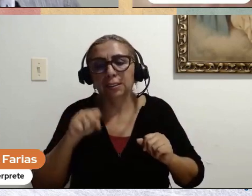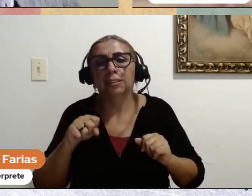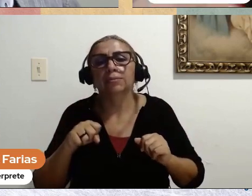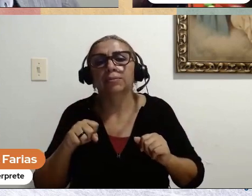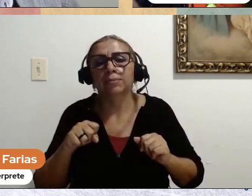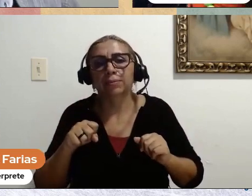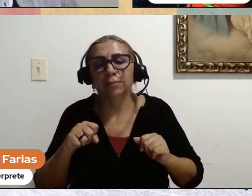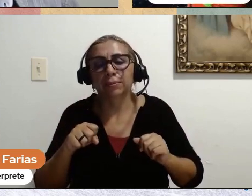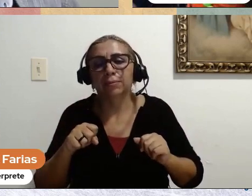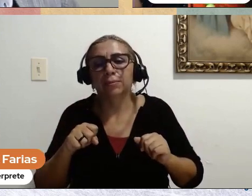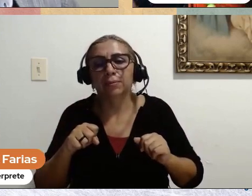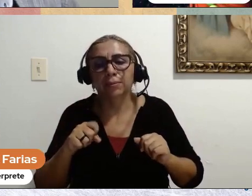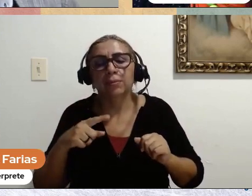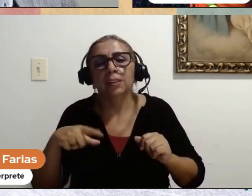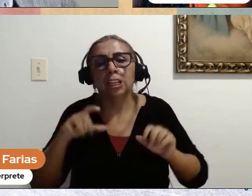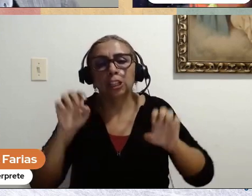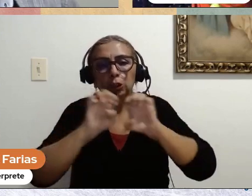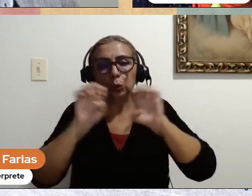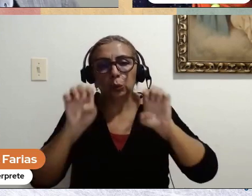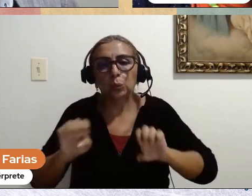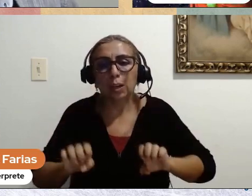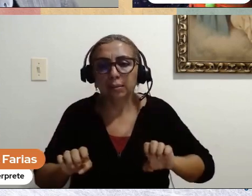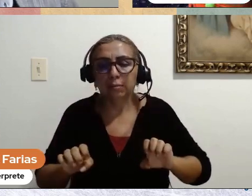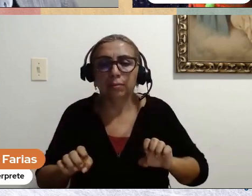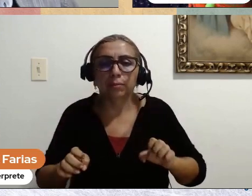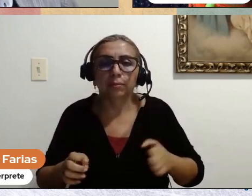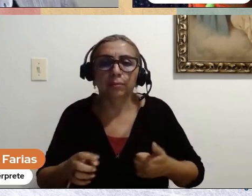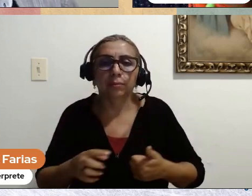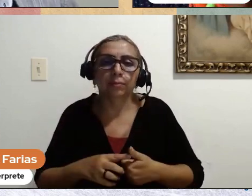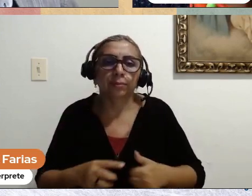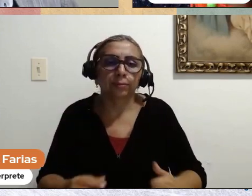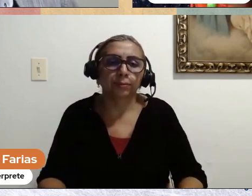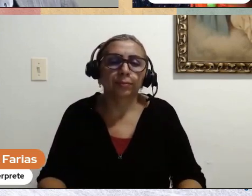você estruturar quais são, né? Ó,